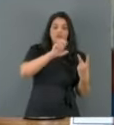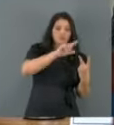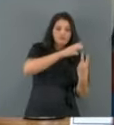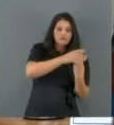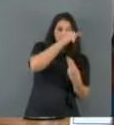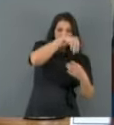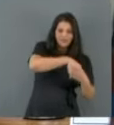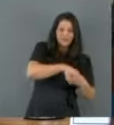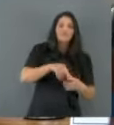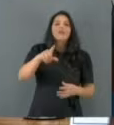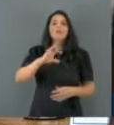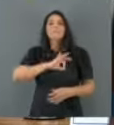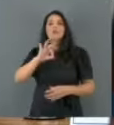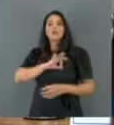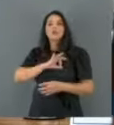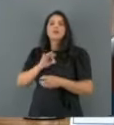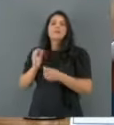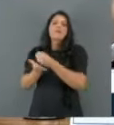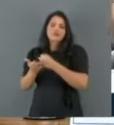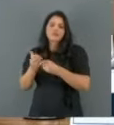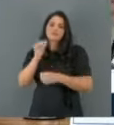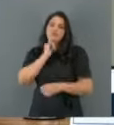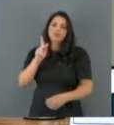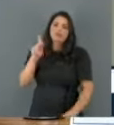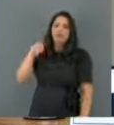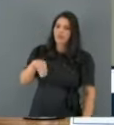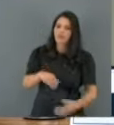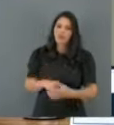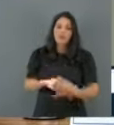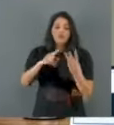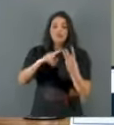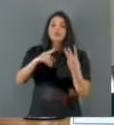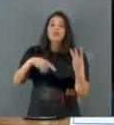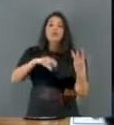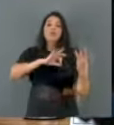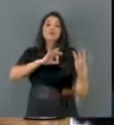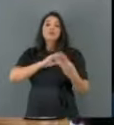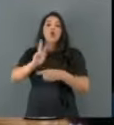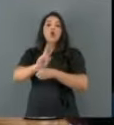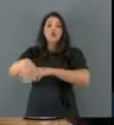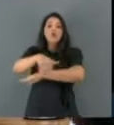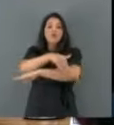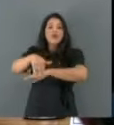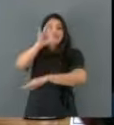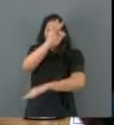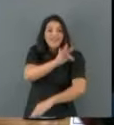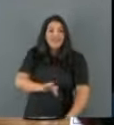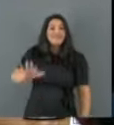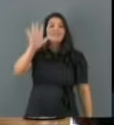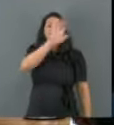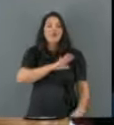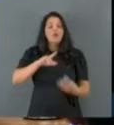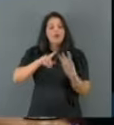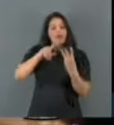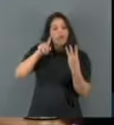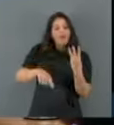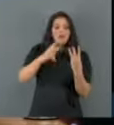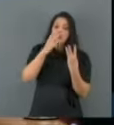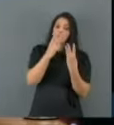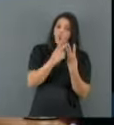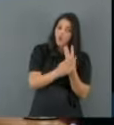polícias ostensivas, basicamente, que são as polícias militares, e nós temos a Polícia Rodoviária Federal, que tem, assim como a